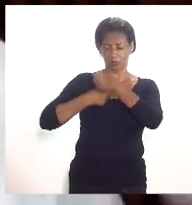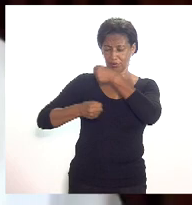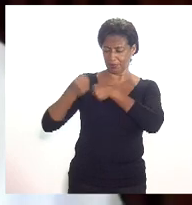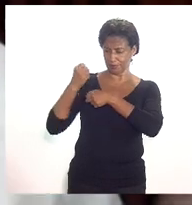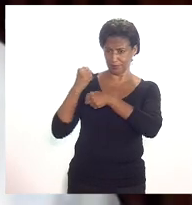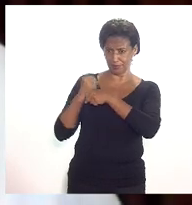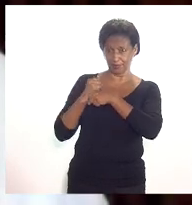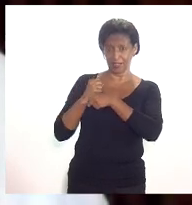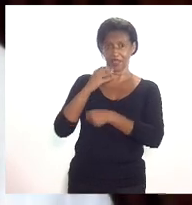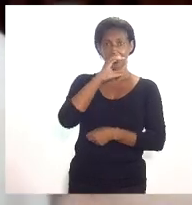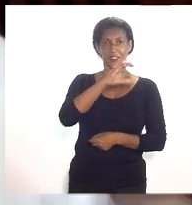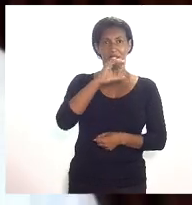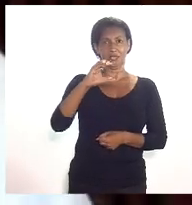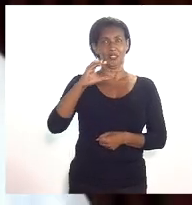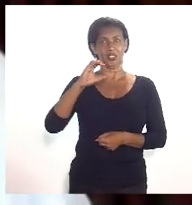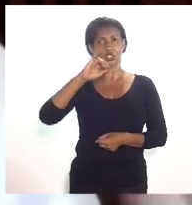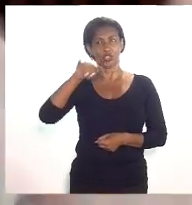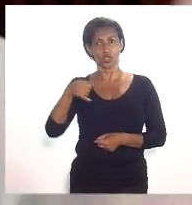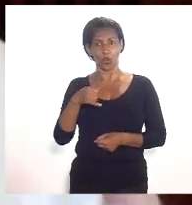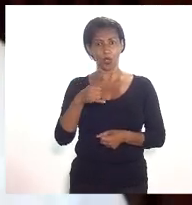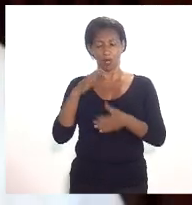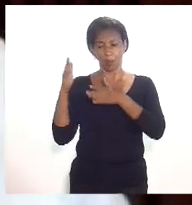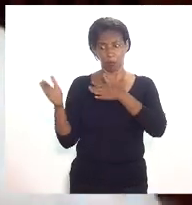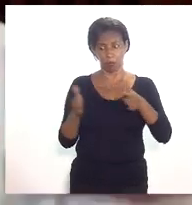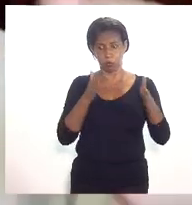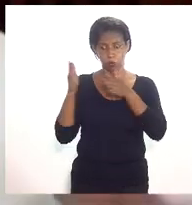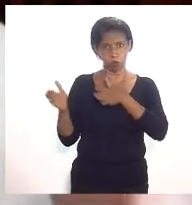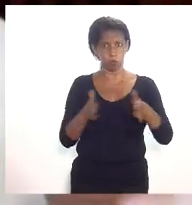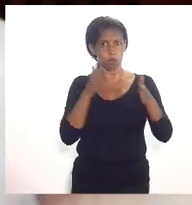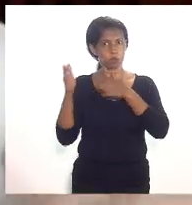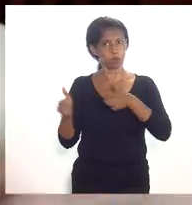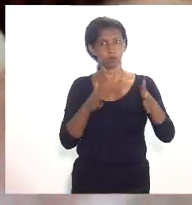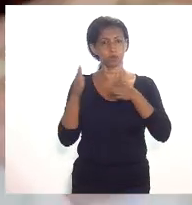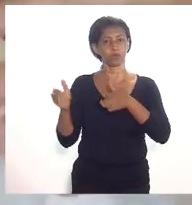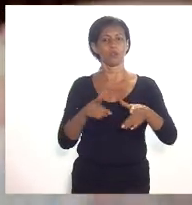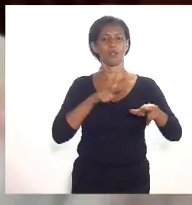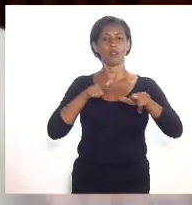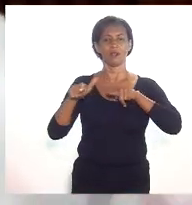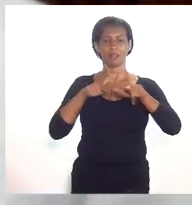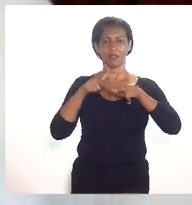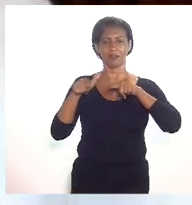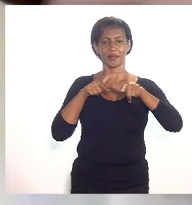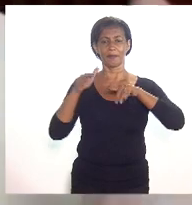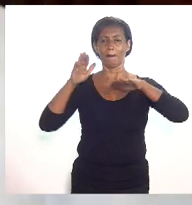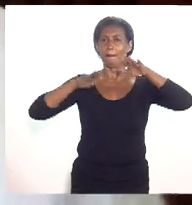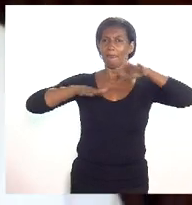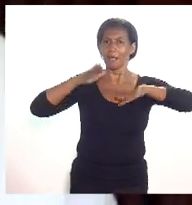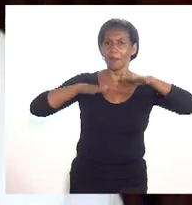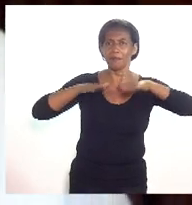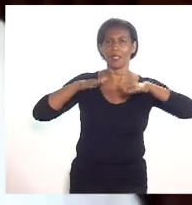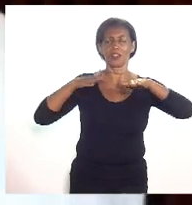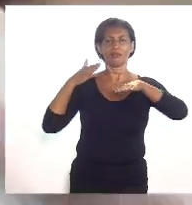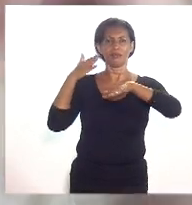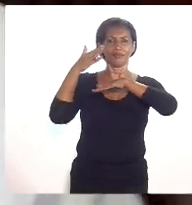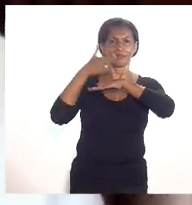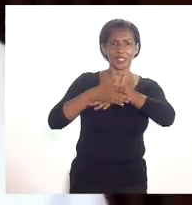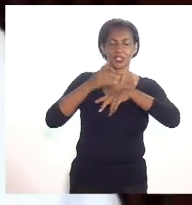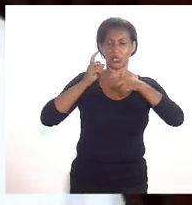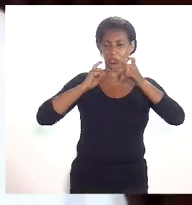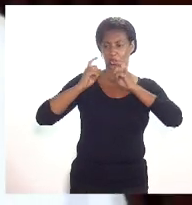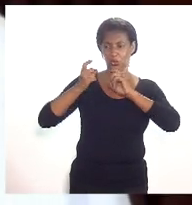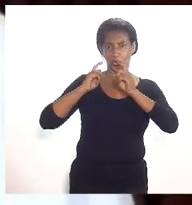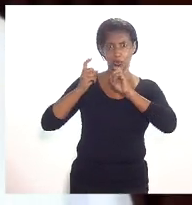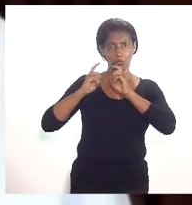A CCJ tem uma produção, mesmo quando ela de vez em quando desemboca em discutir bastante, nunca